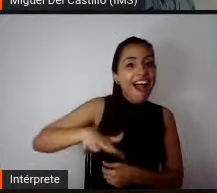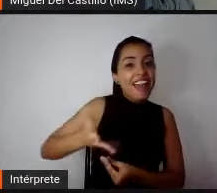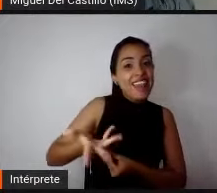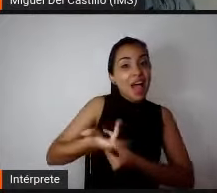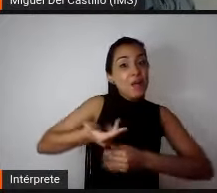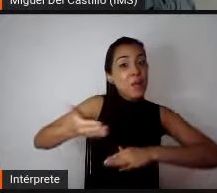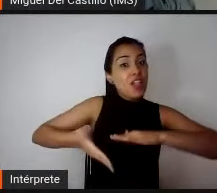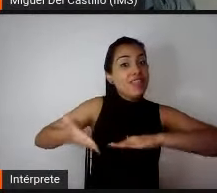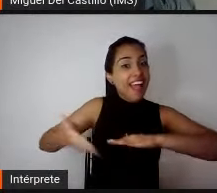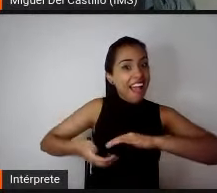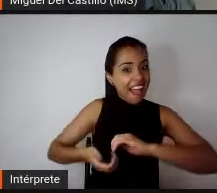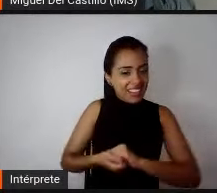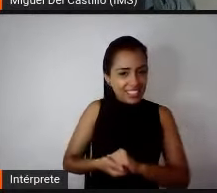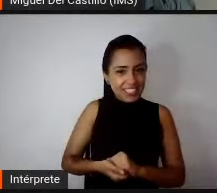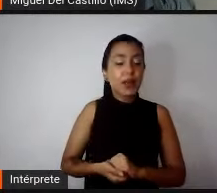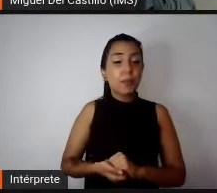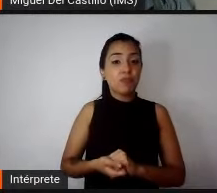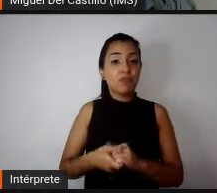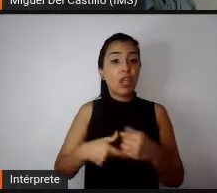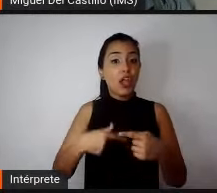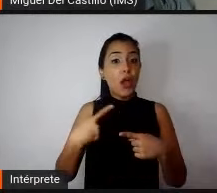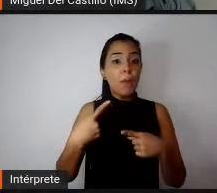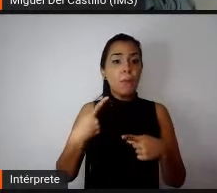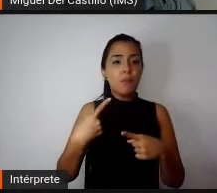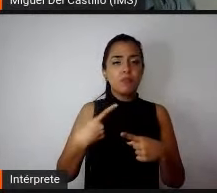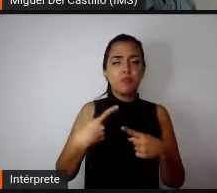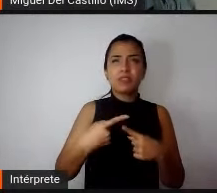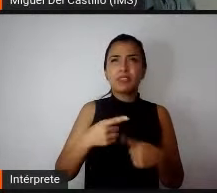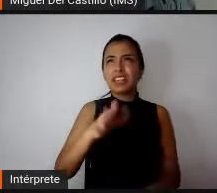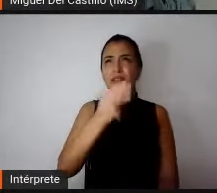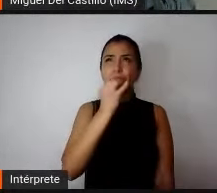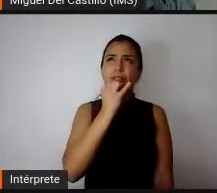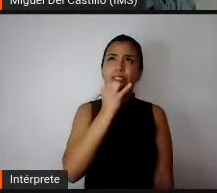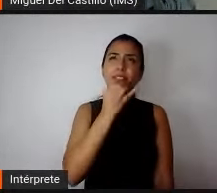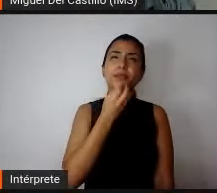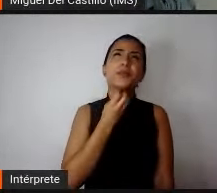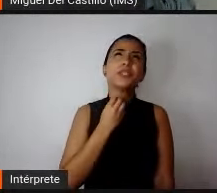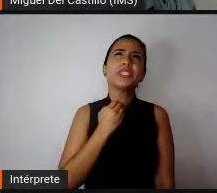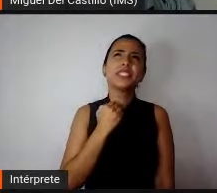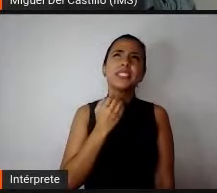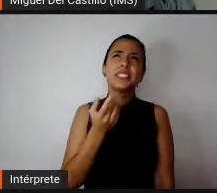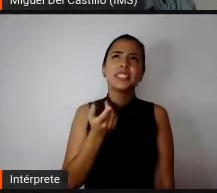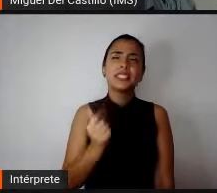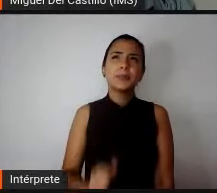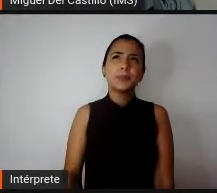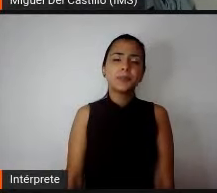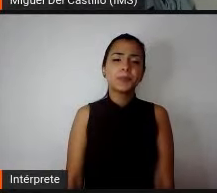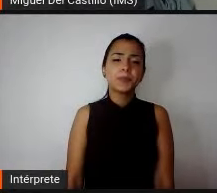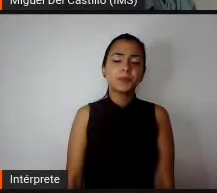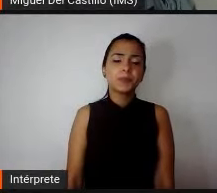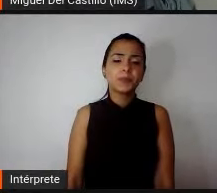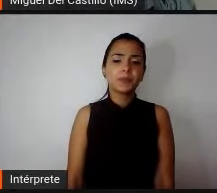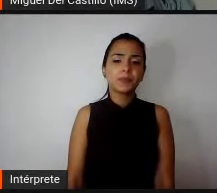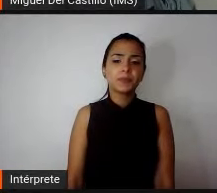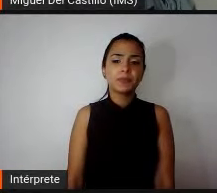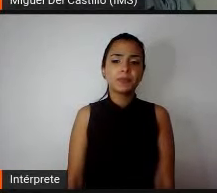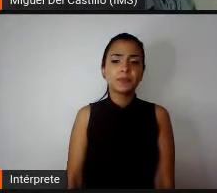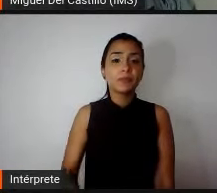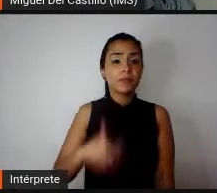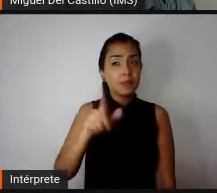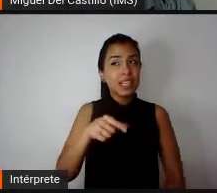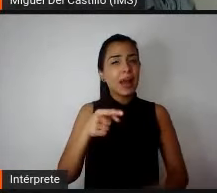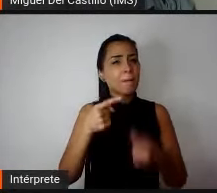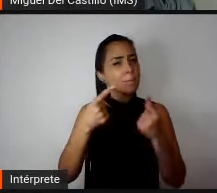moderna, por Cézanne, digamos, era o não só em música, era em